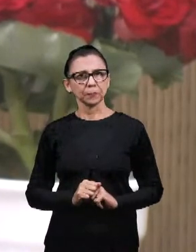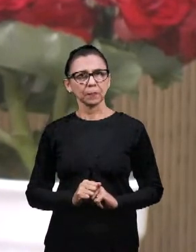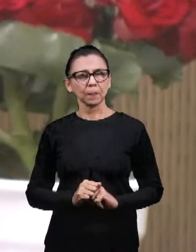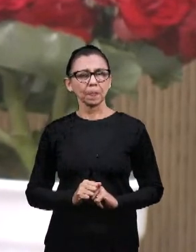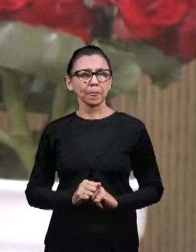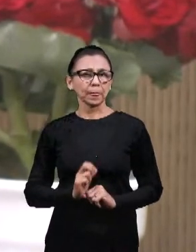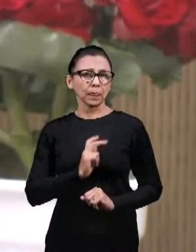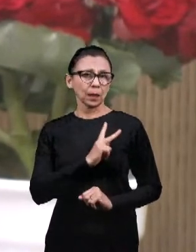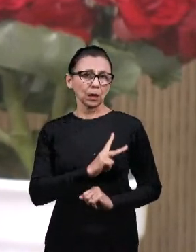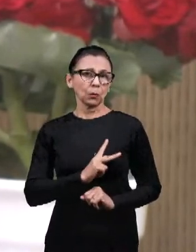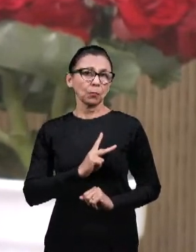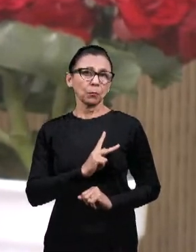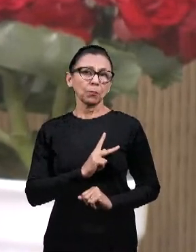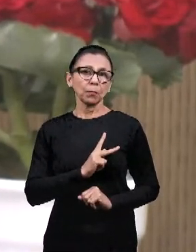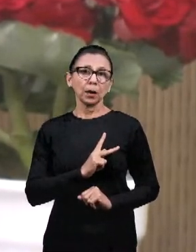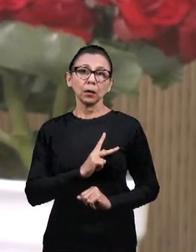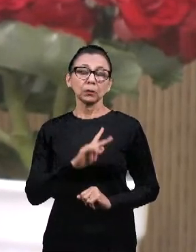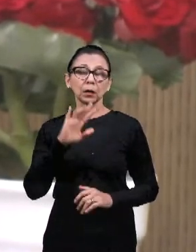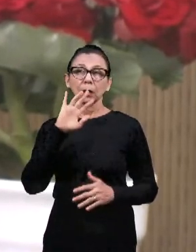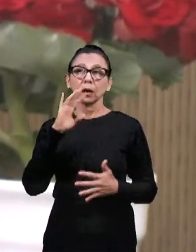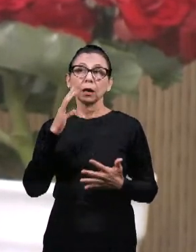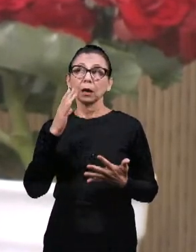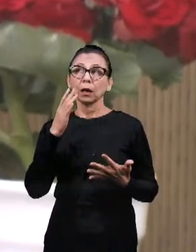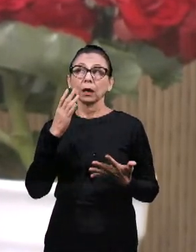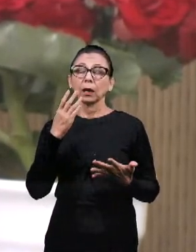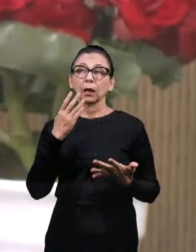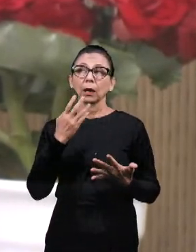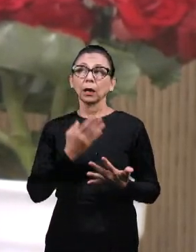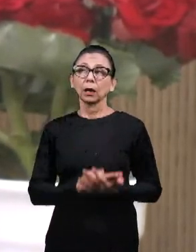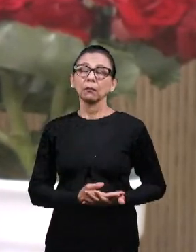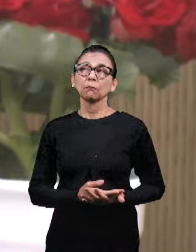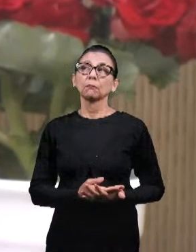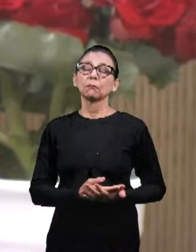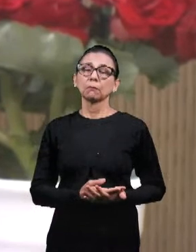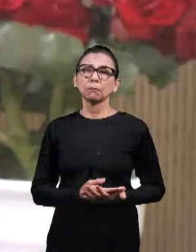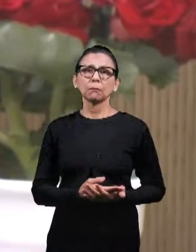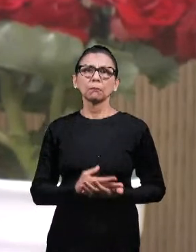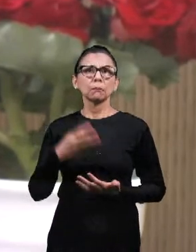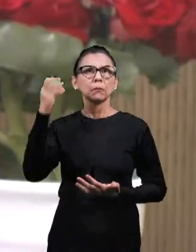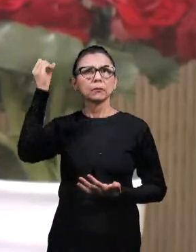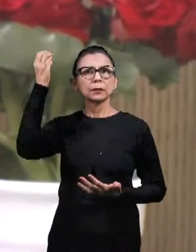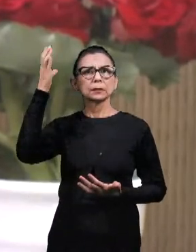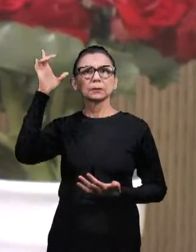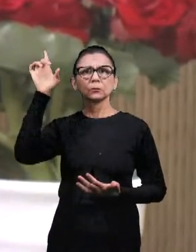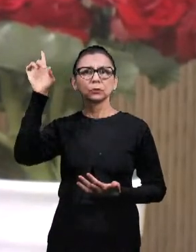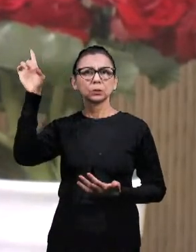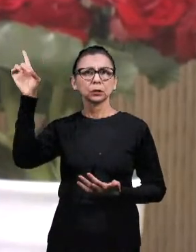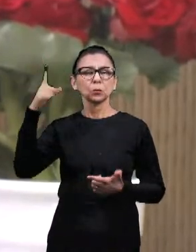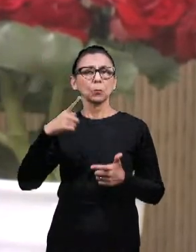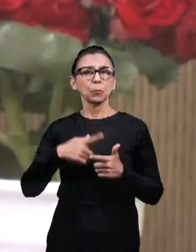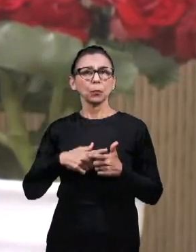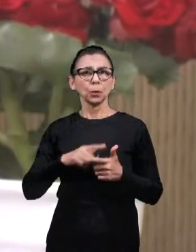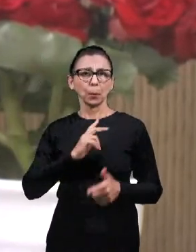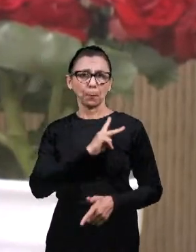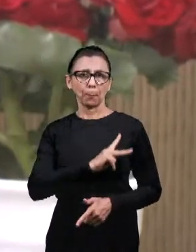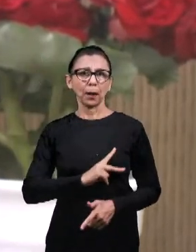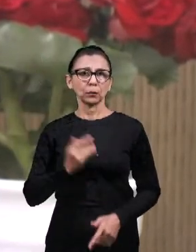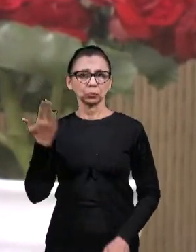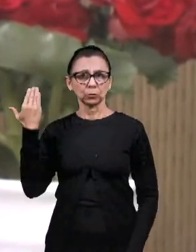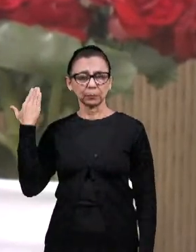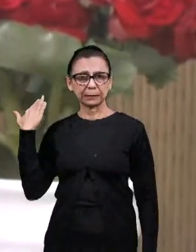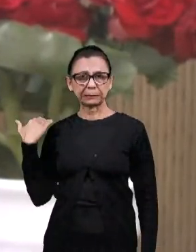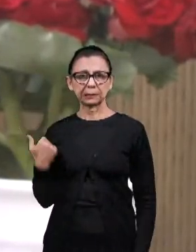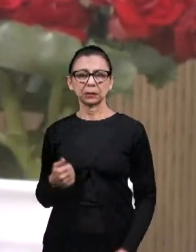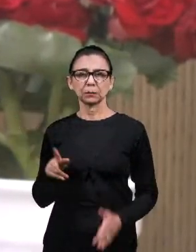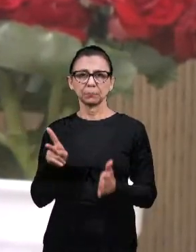Paulo, ele fica extasiado com aquilo que é a revelação de Deus. Porque ele era de Israel, ele